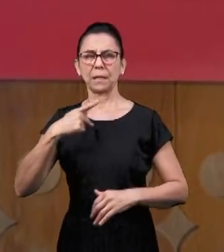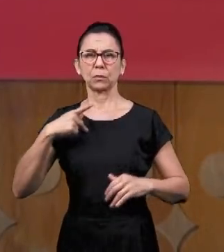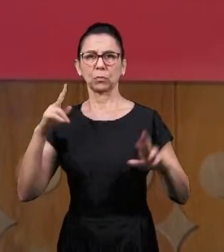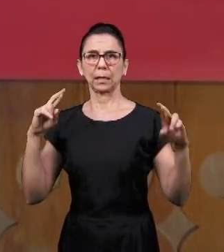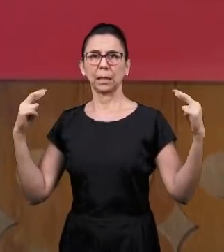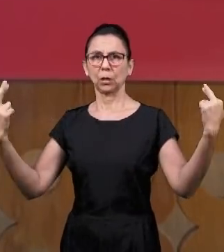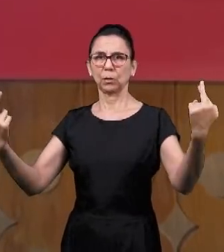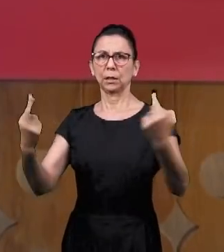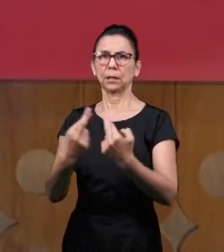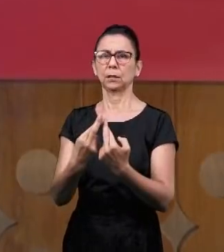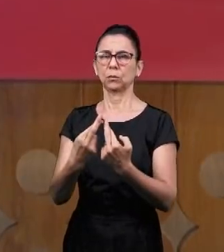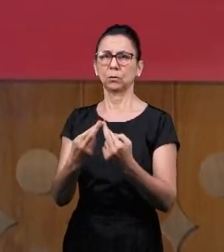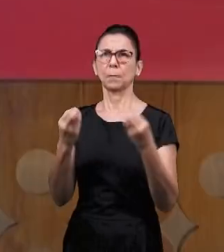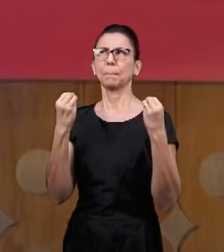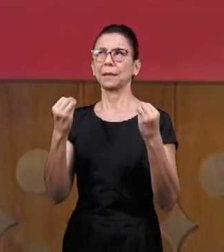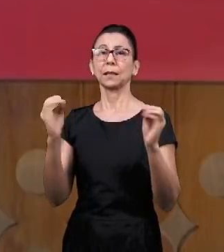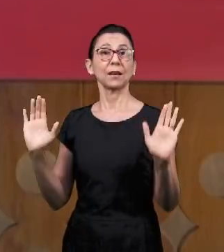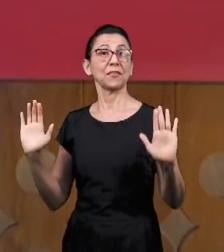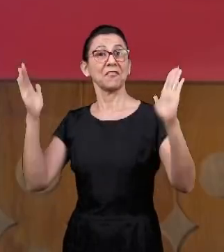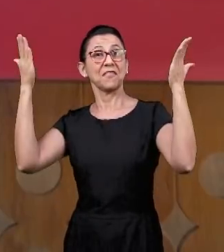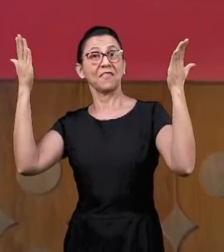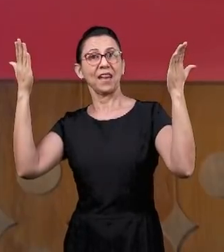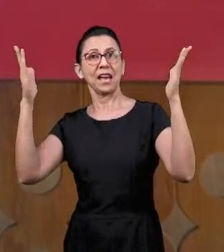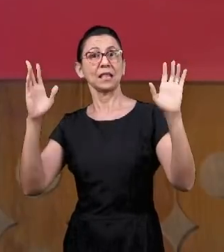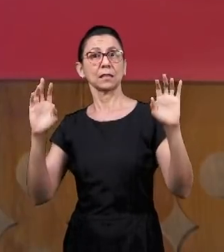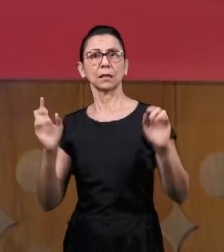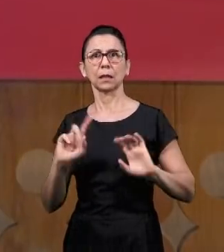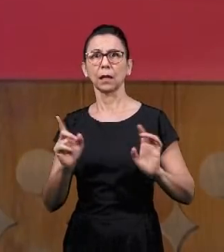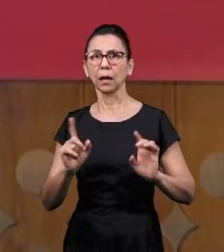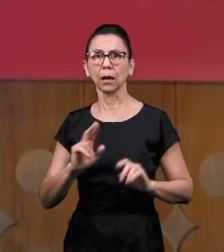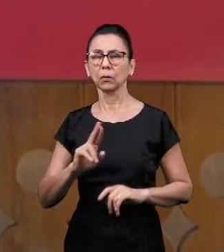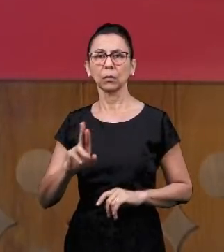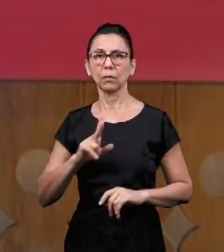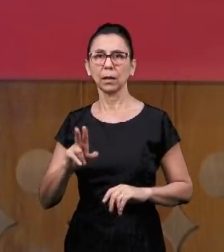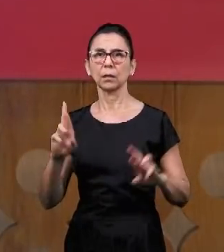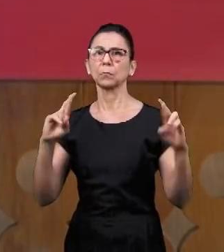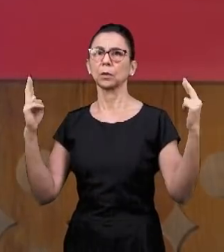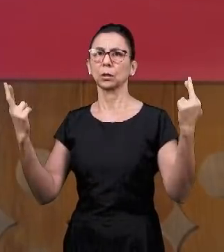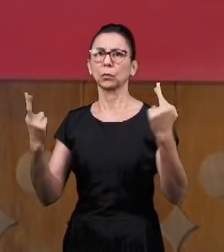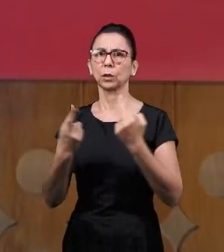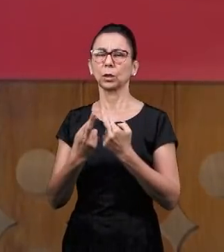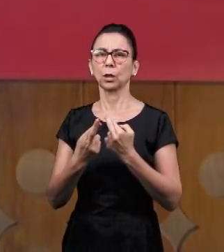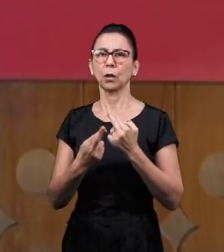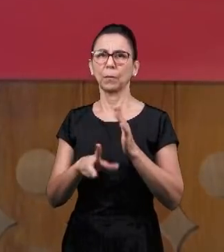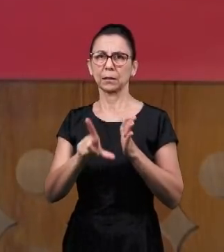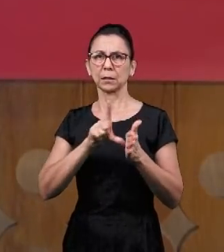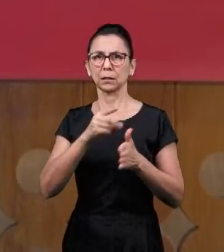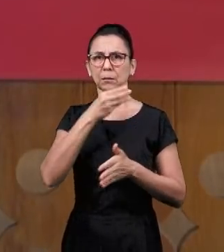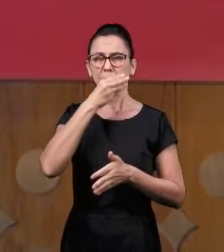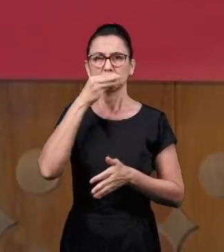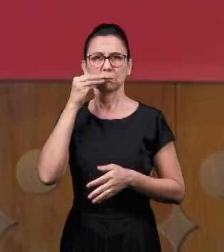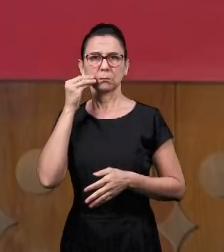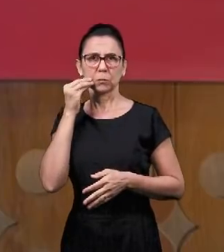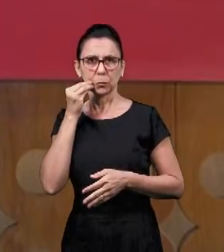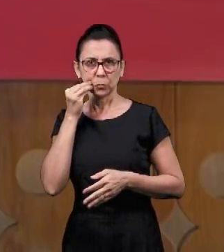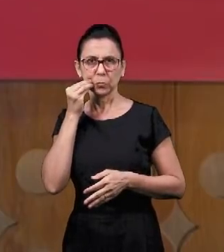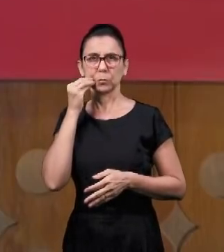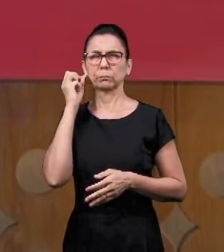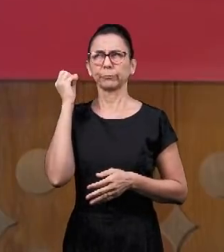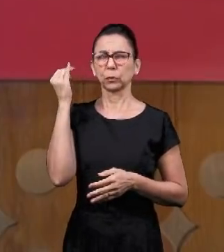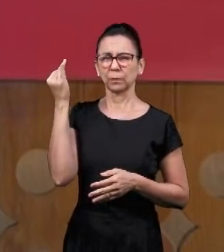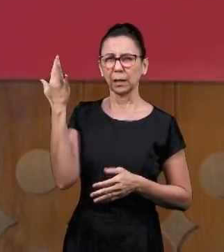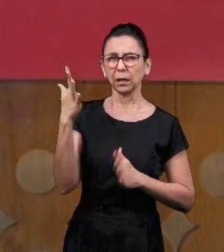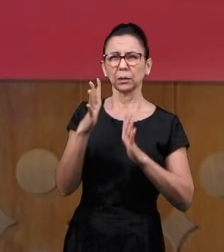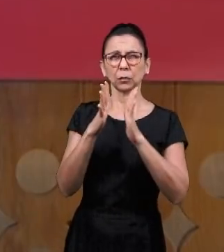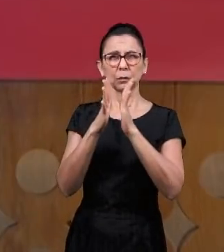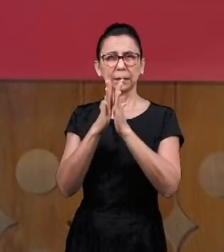não era um aniversário, não, era uma reunião com jejuns, com preparos. E esse grupo foi aos pés do